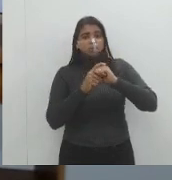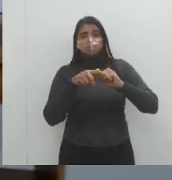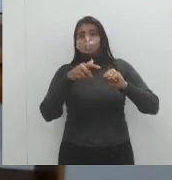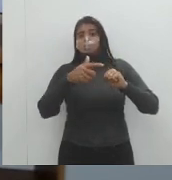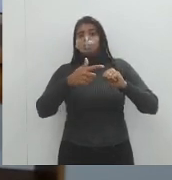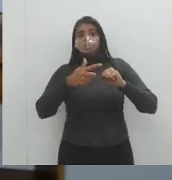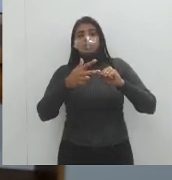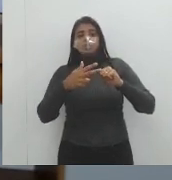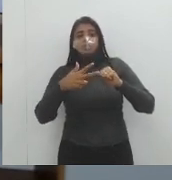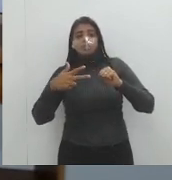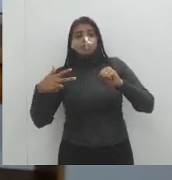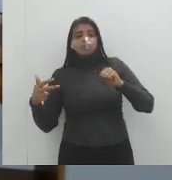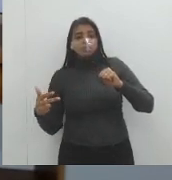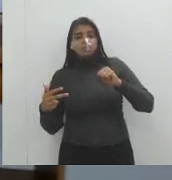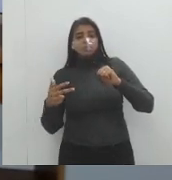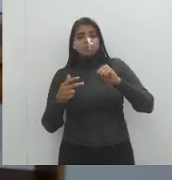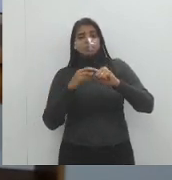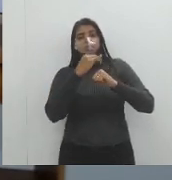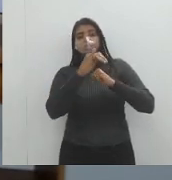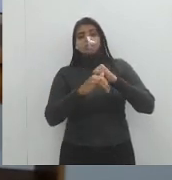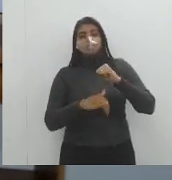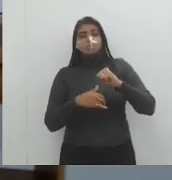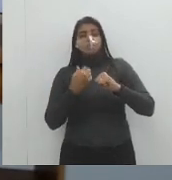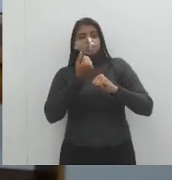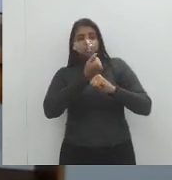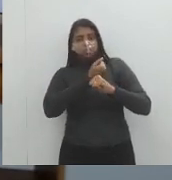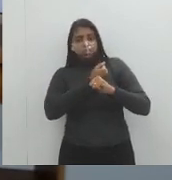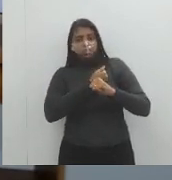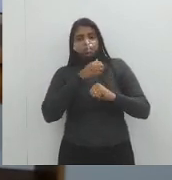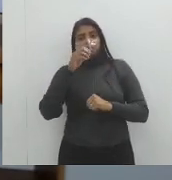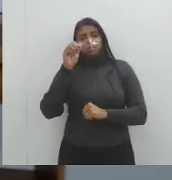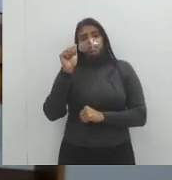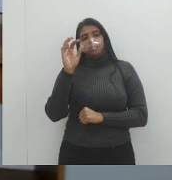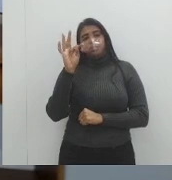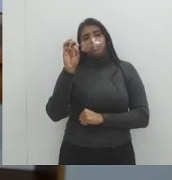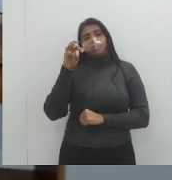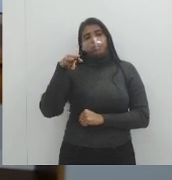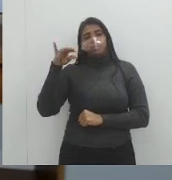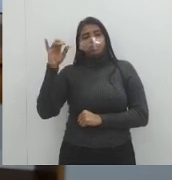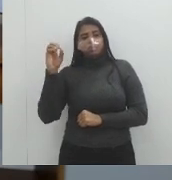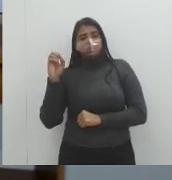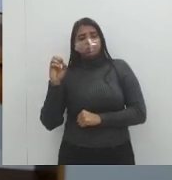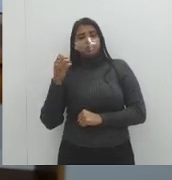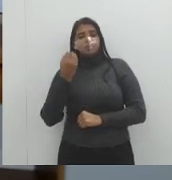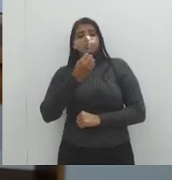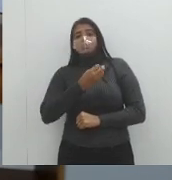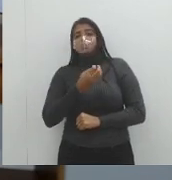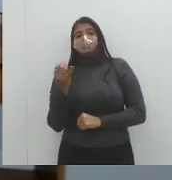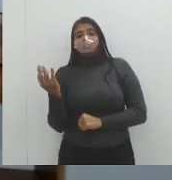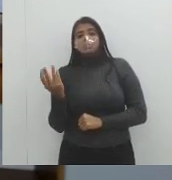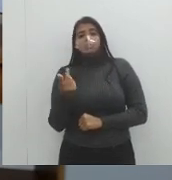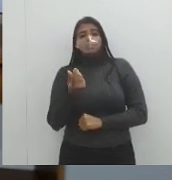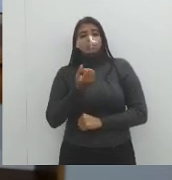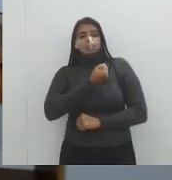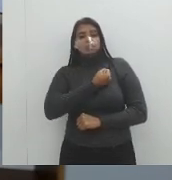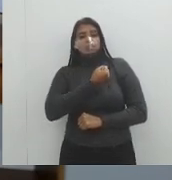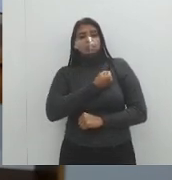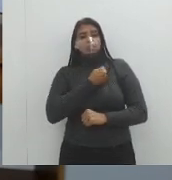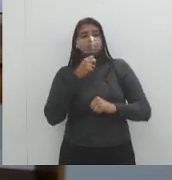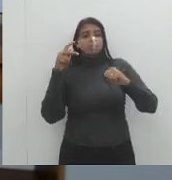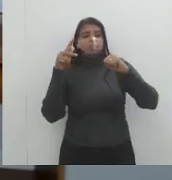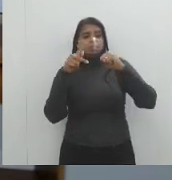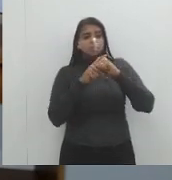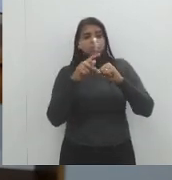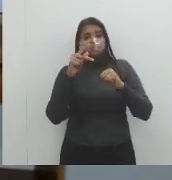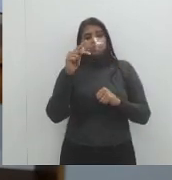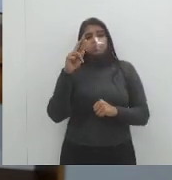átomos, né? Então, toda vez que eu falar em número atômico, eu estou falando no número de prótons, no número de cargas positivas. E aqui